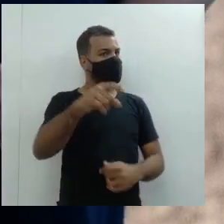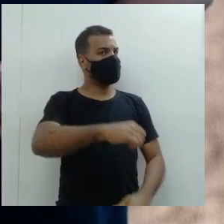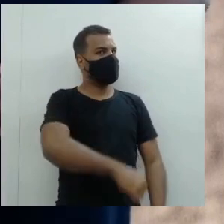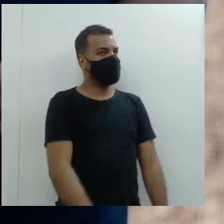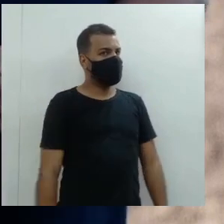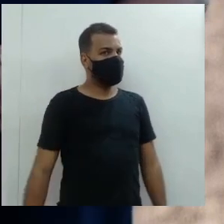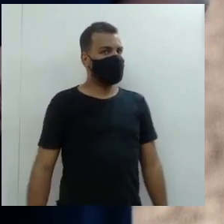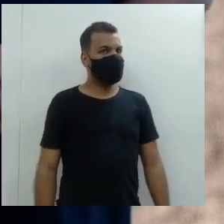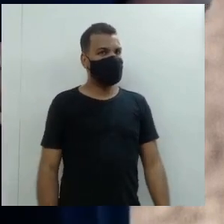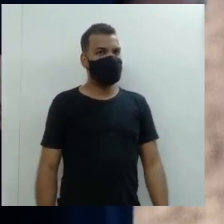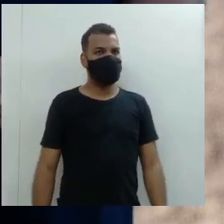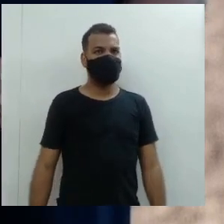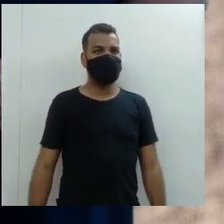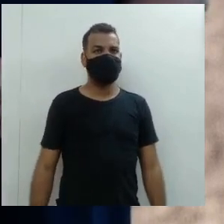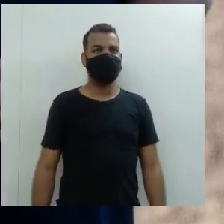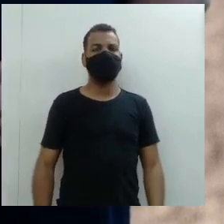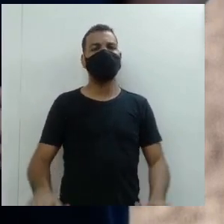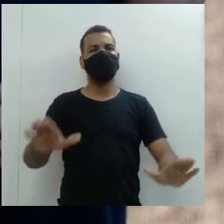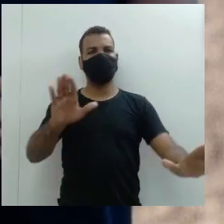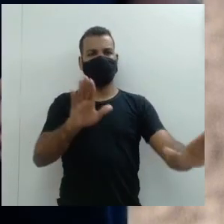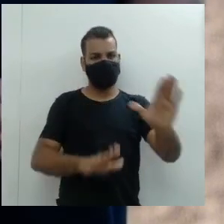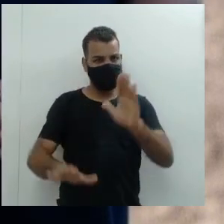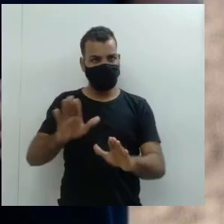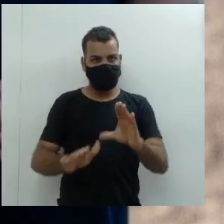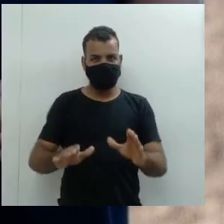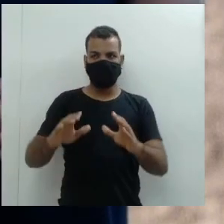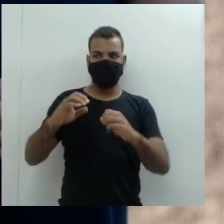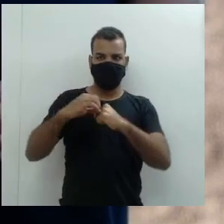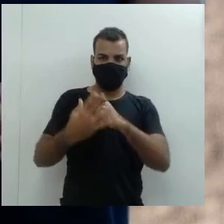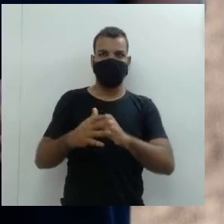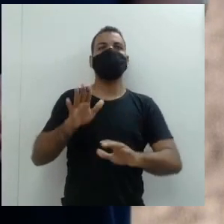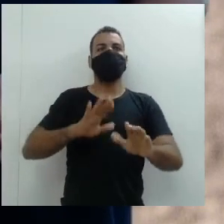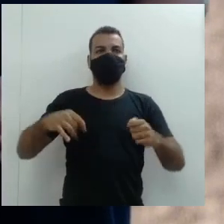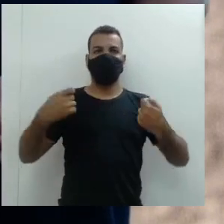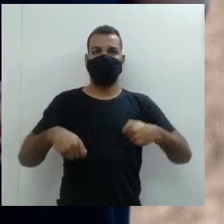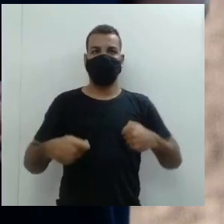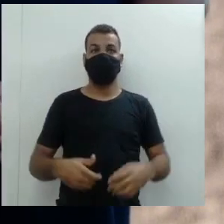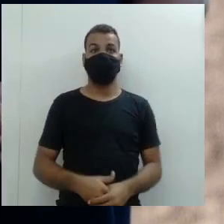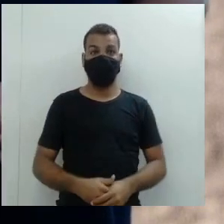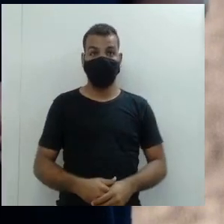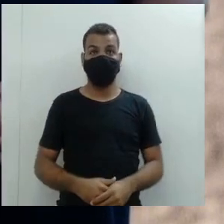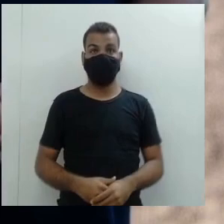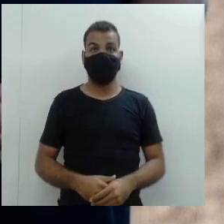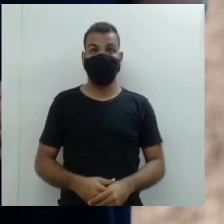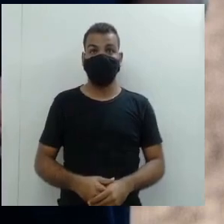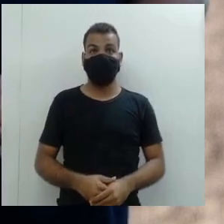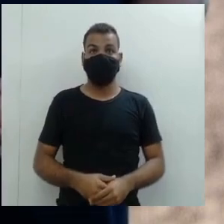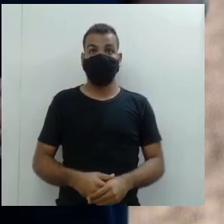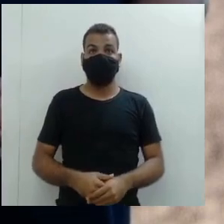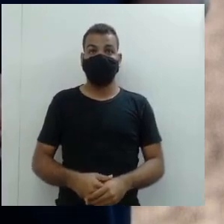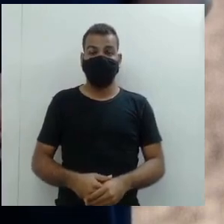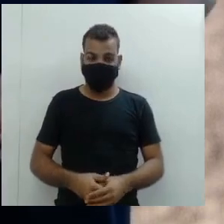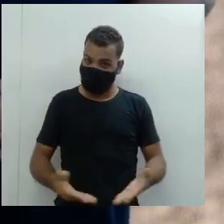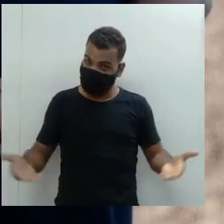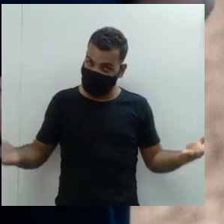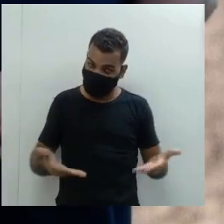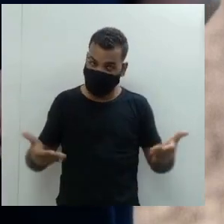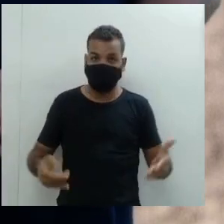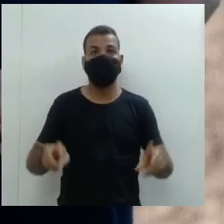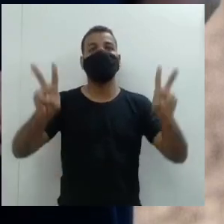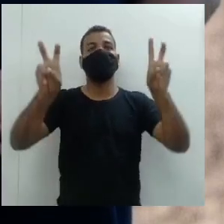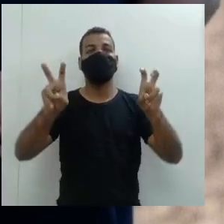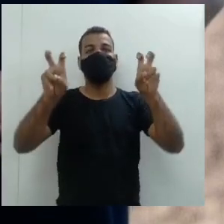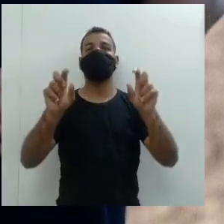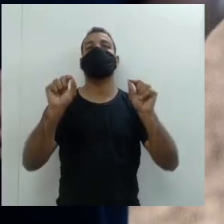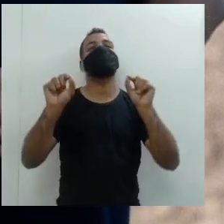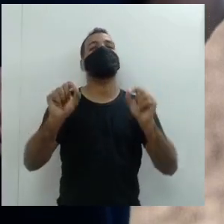estudante, mantenha o cuidado contra a Covid. E agora o professor vai anunciar o tema da aula de hoje.